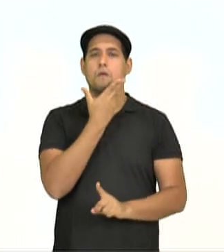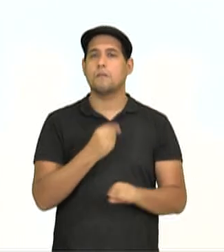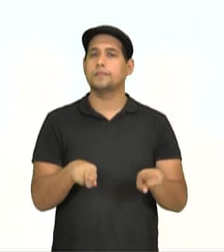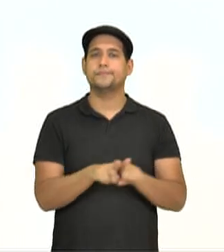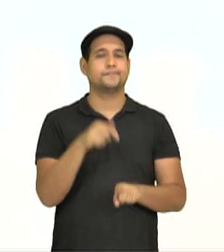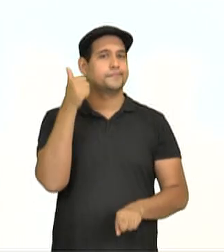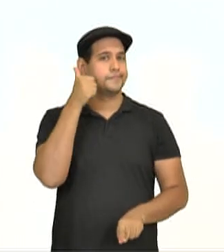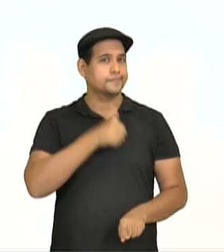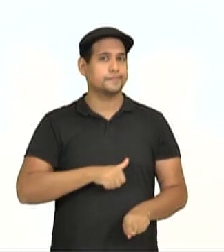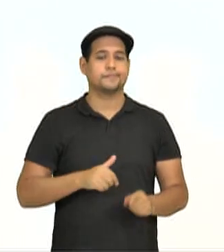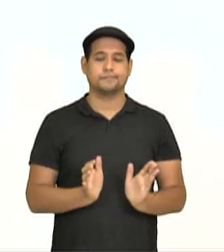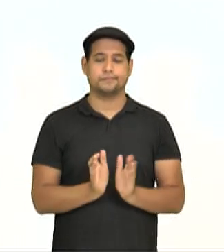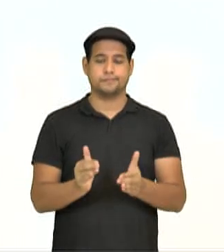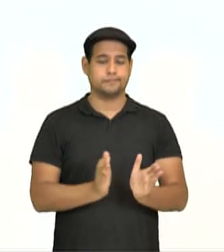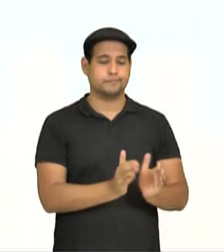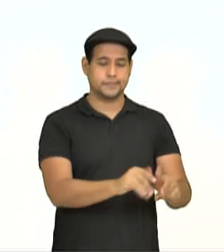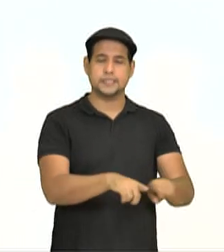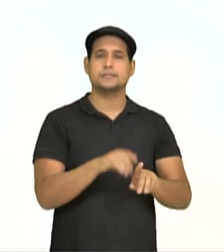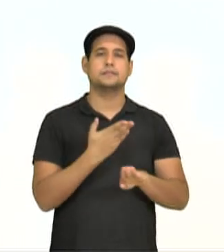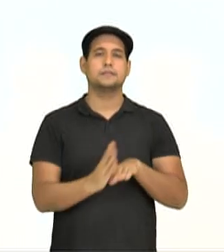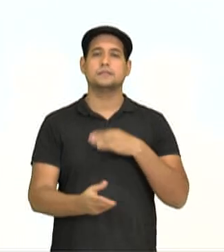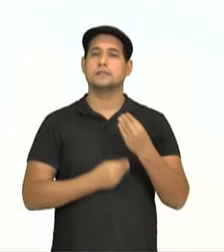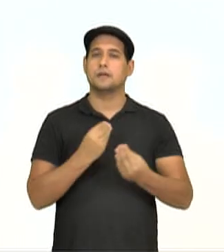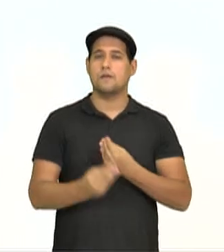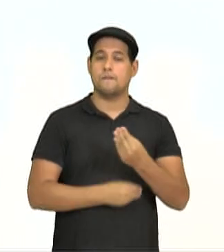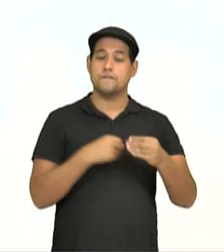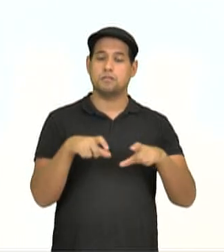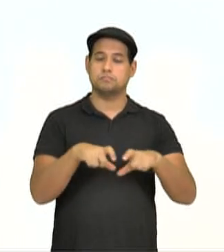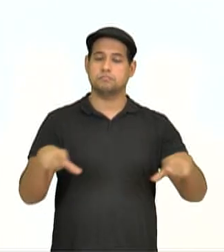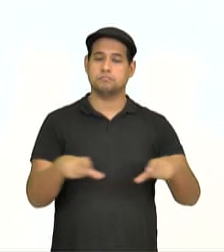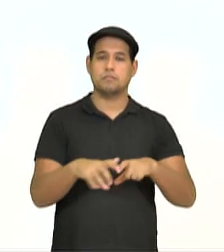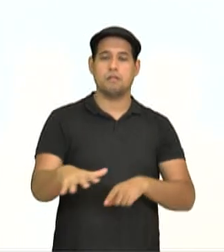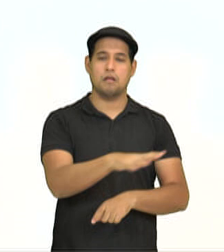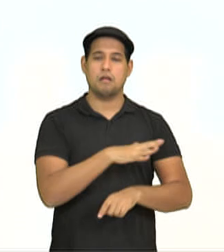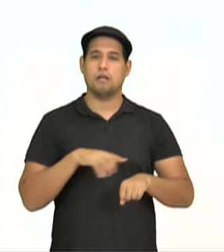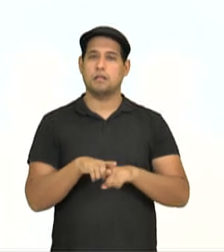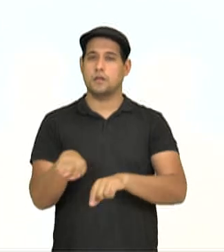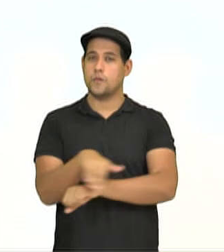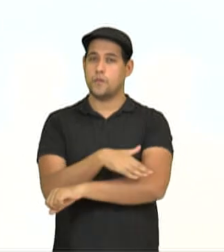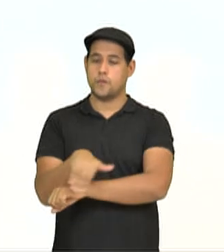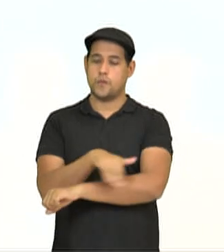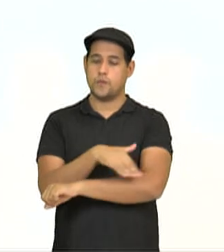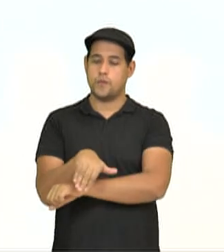também na feminina, e ele é praticado na pista, campo e também rua.